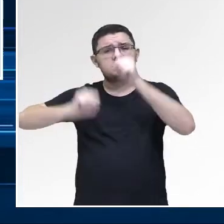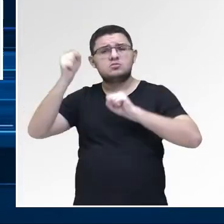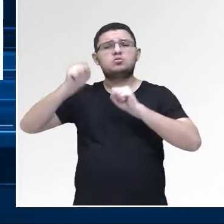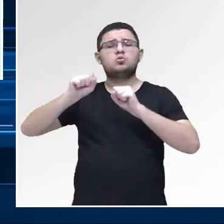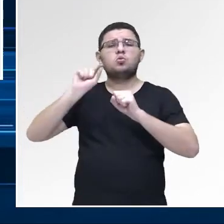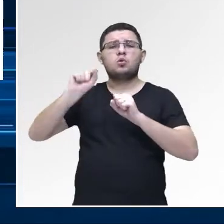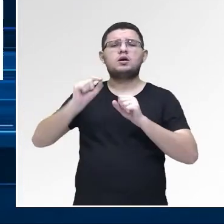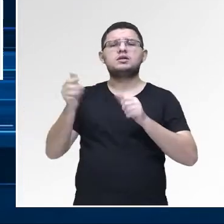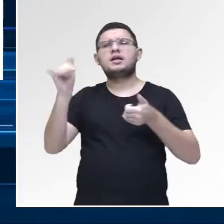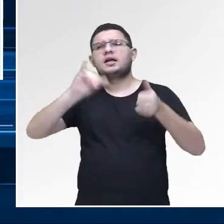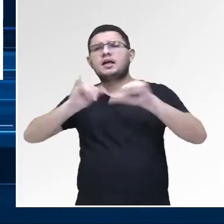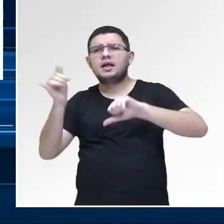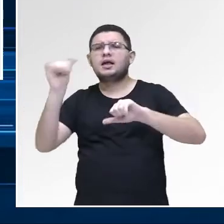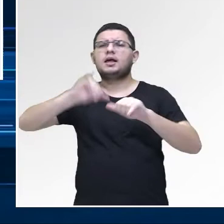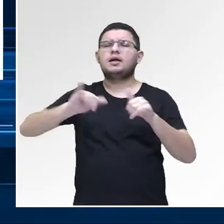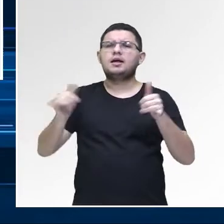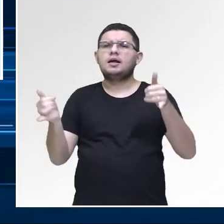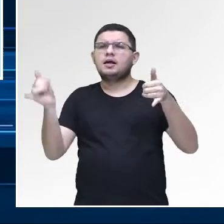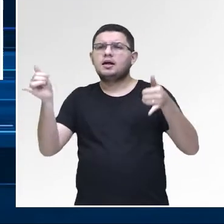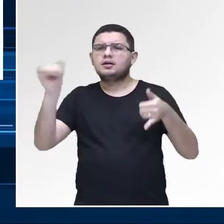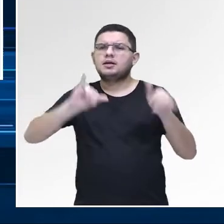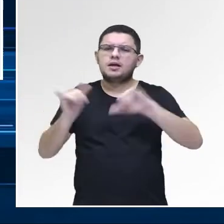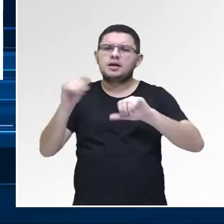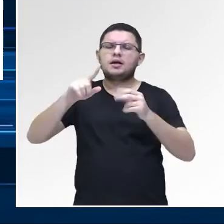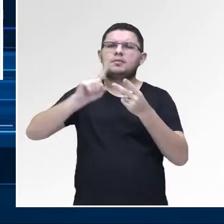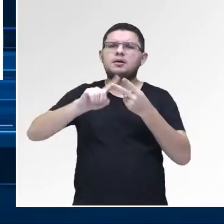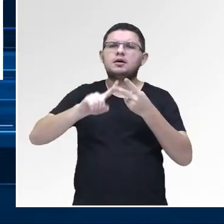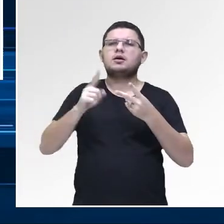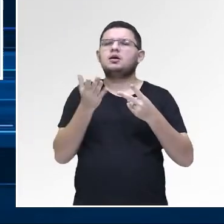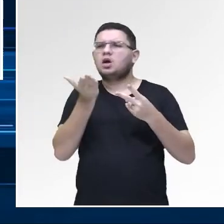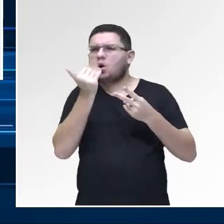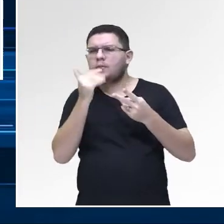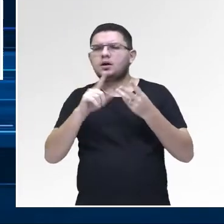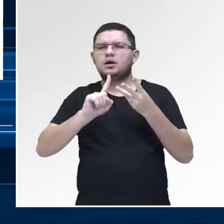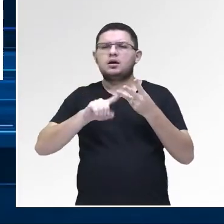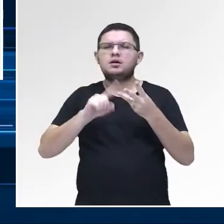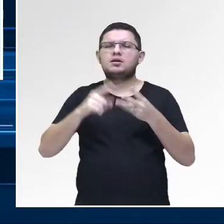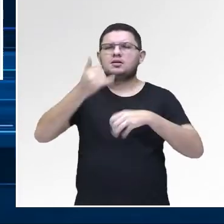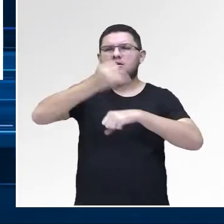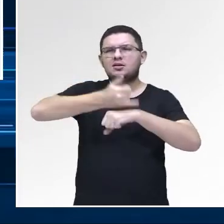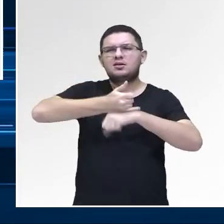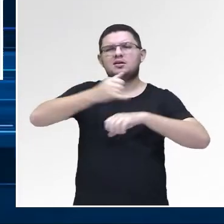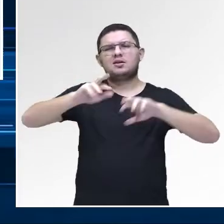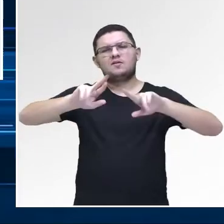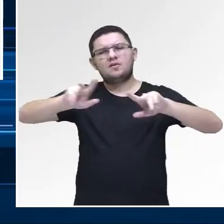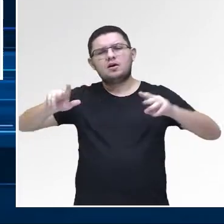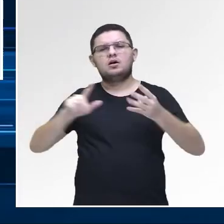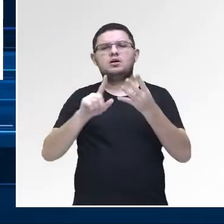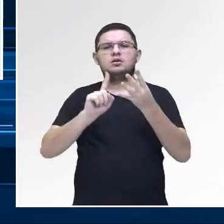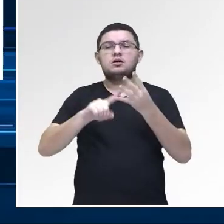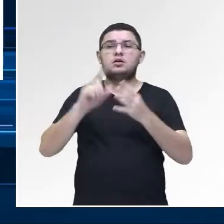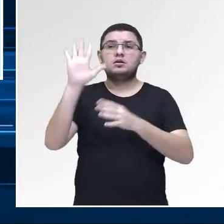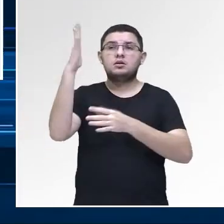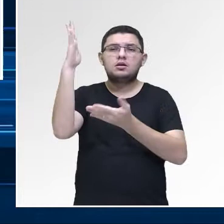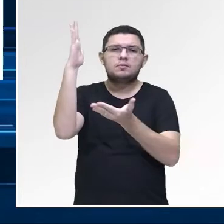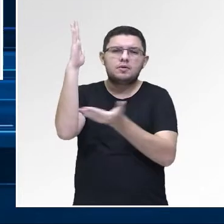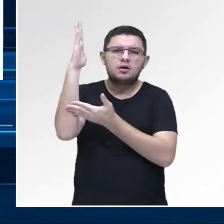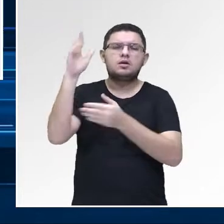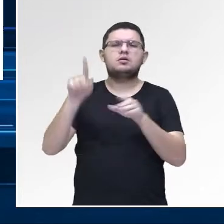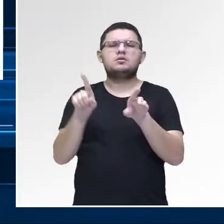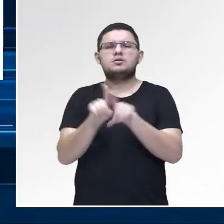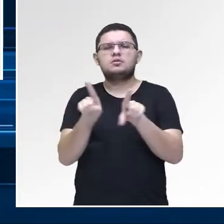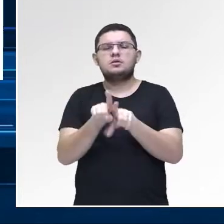química, alimentar, a indústria metalúrgica, indústria da madeira, né, indústria do